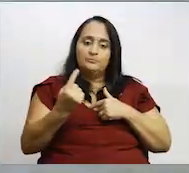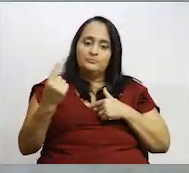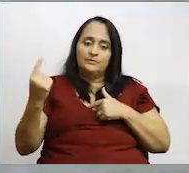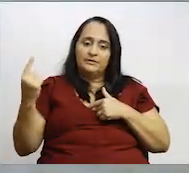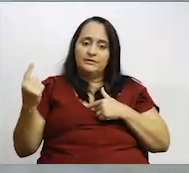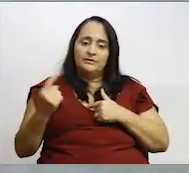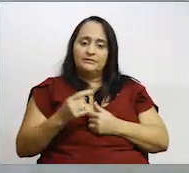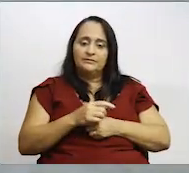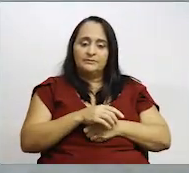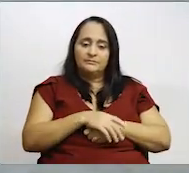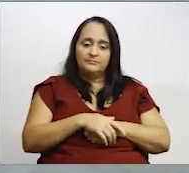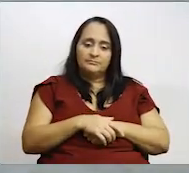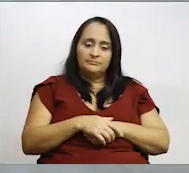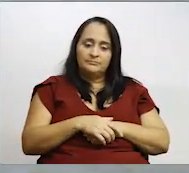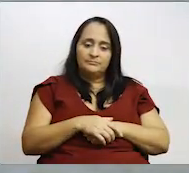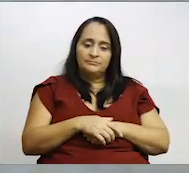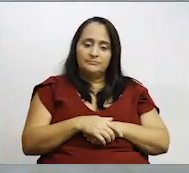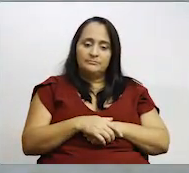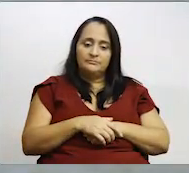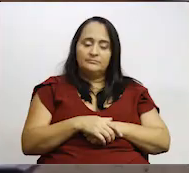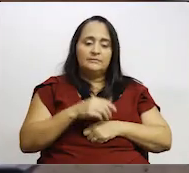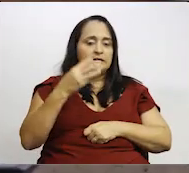fáceis. É um para cada.